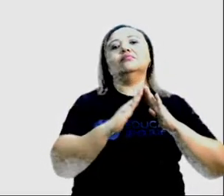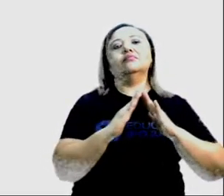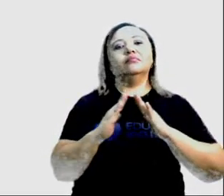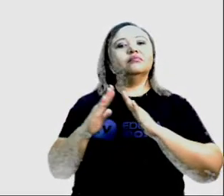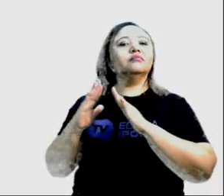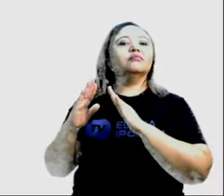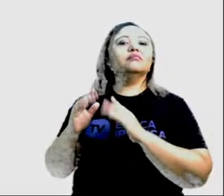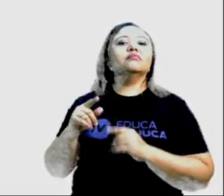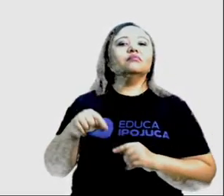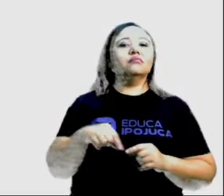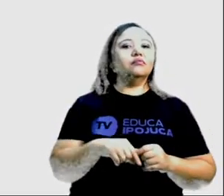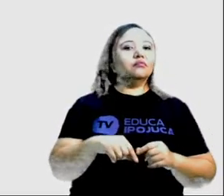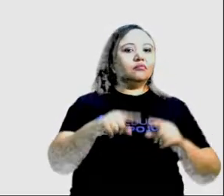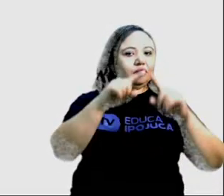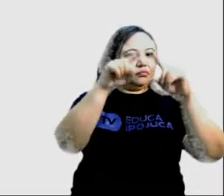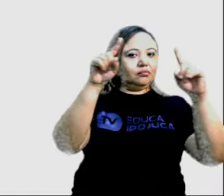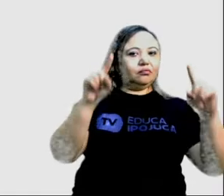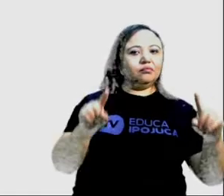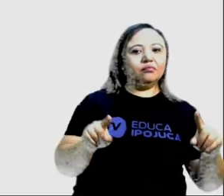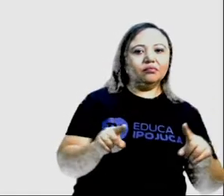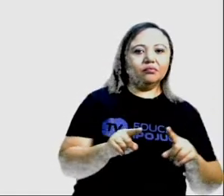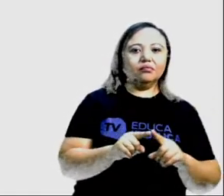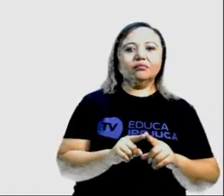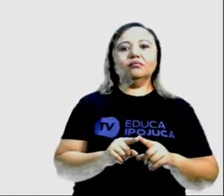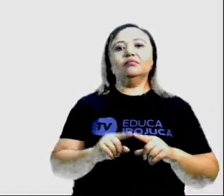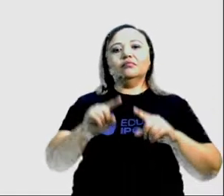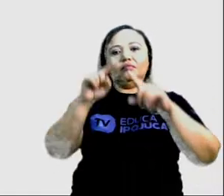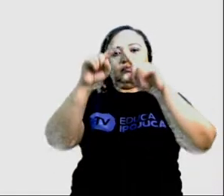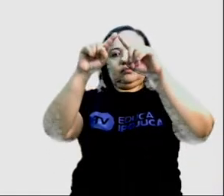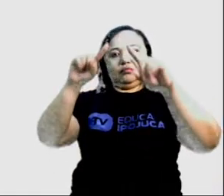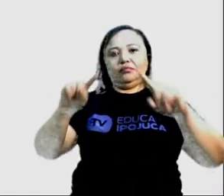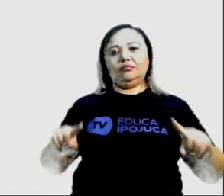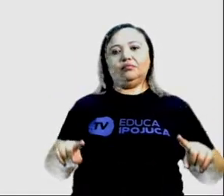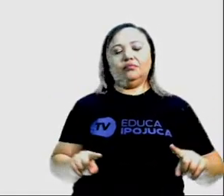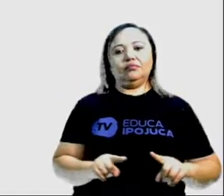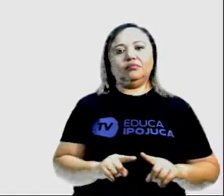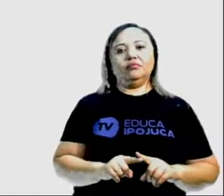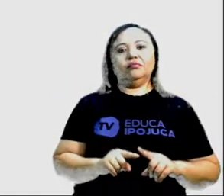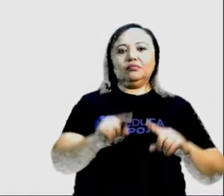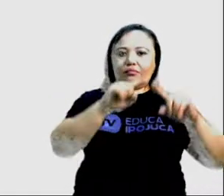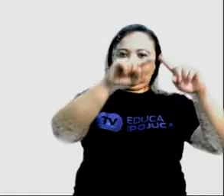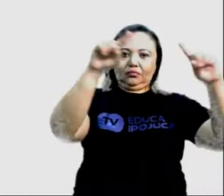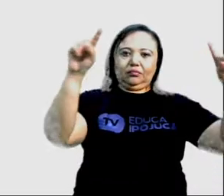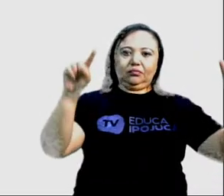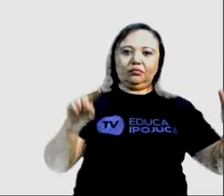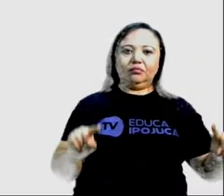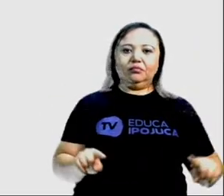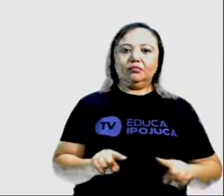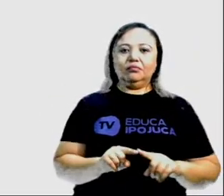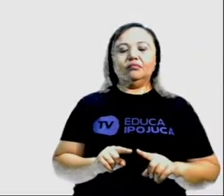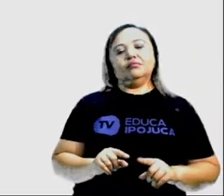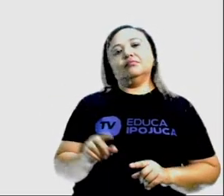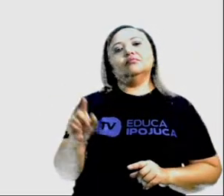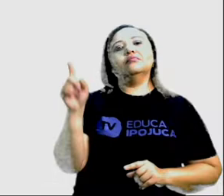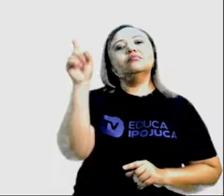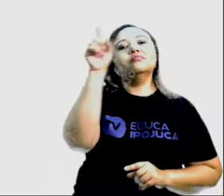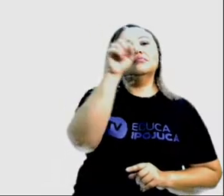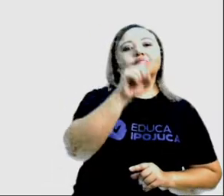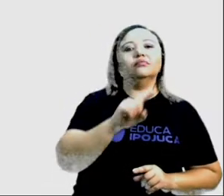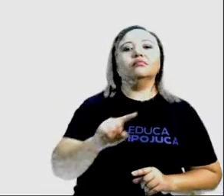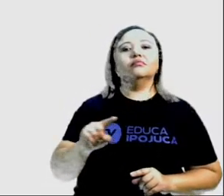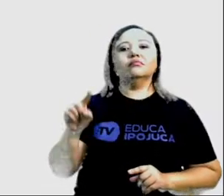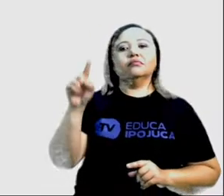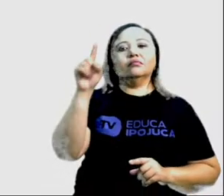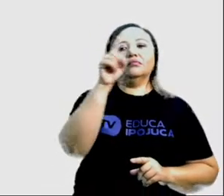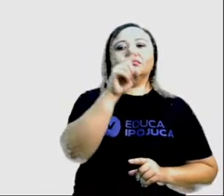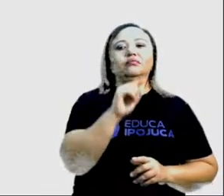um quadrado, um triângulo, dois retângulos e um círculo. Olha como ficou